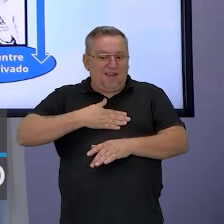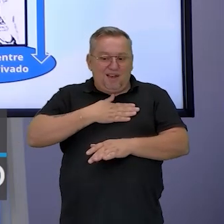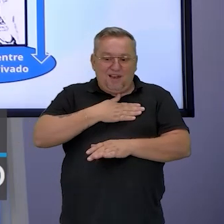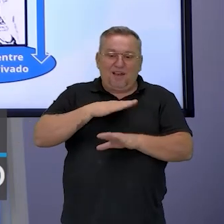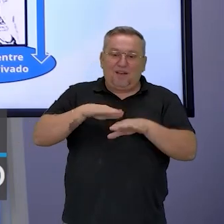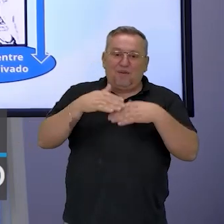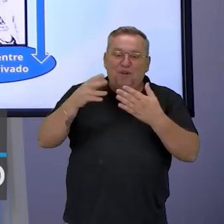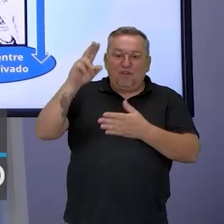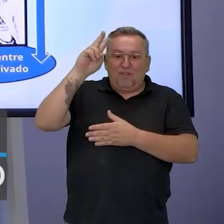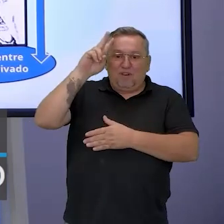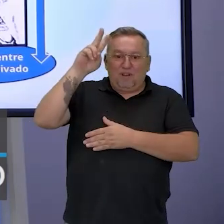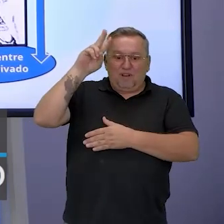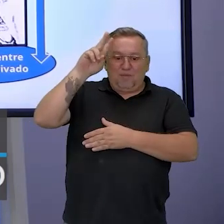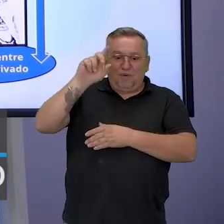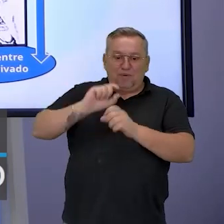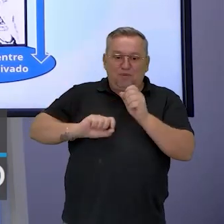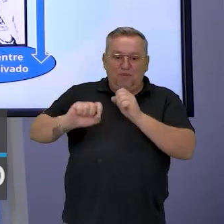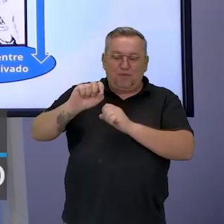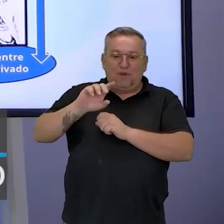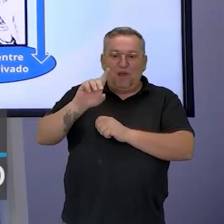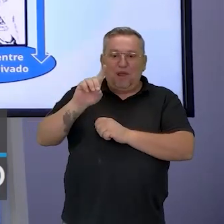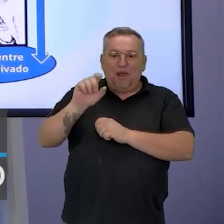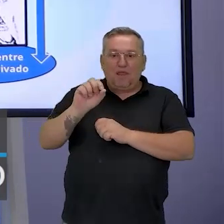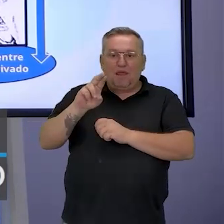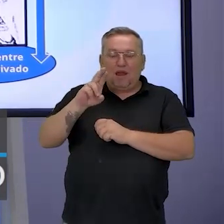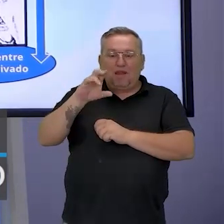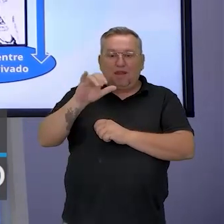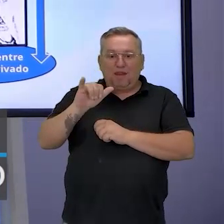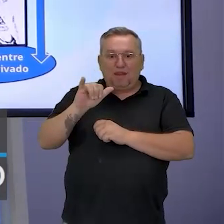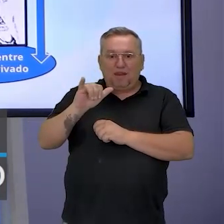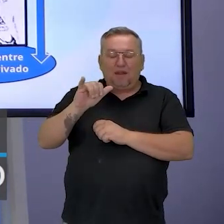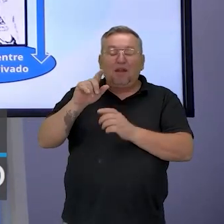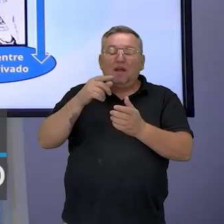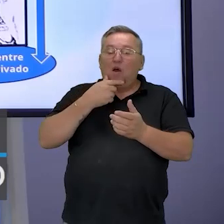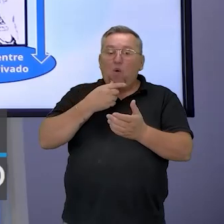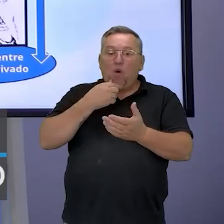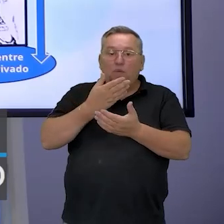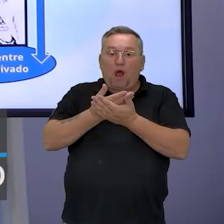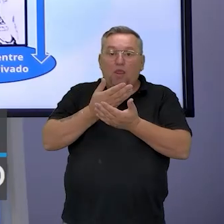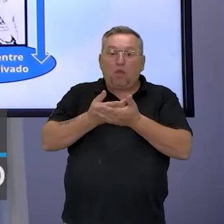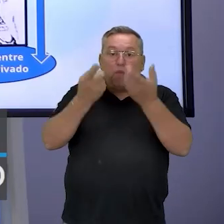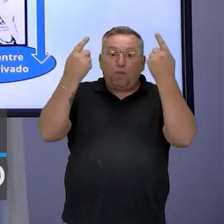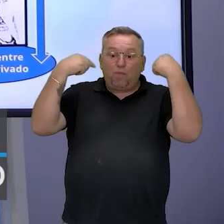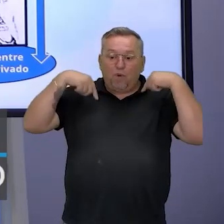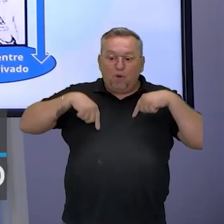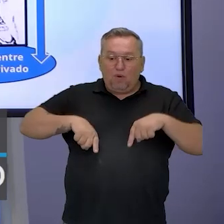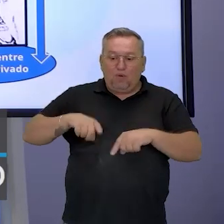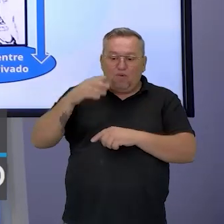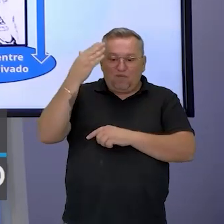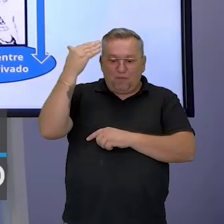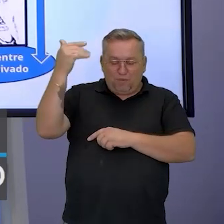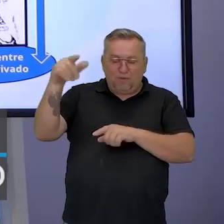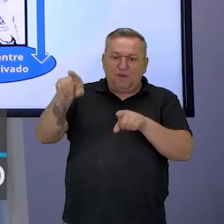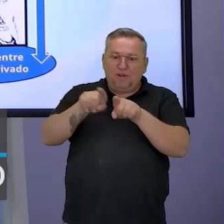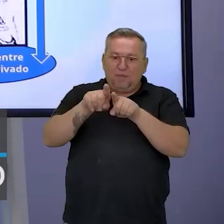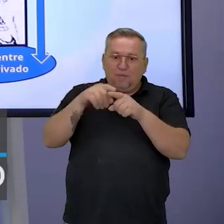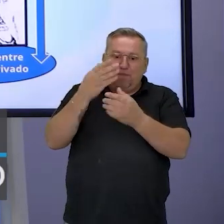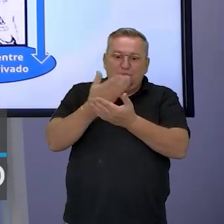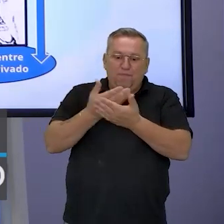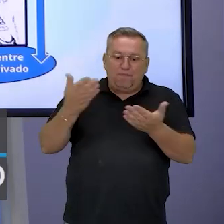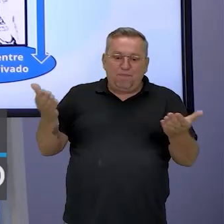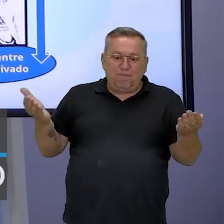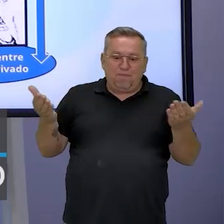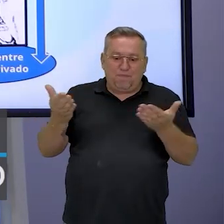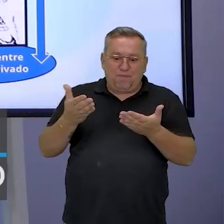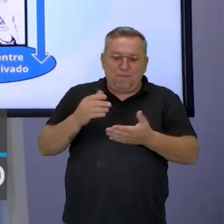gente lembra do grande Darcy Ribeiro, um antropólogo bastante famosão aí, nessa época que a gente inclusive está estudando agora.